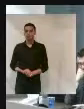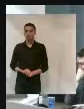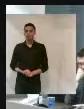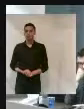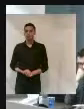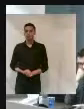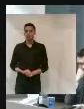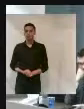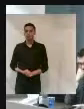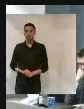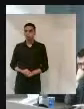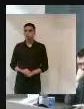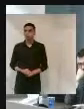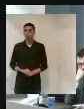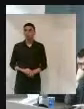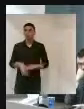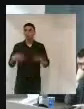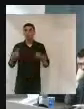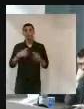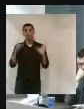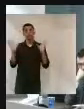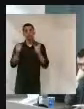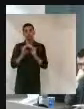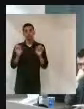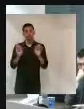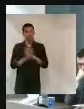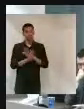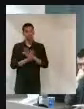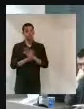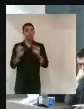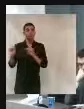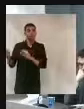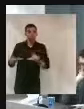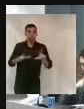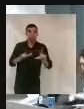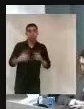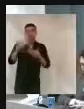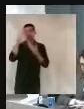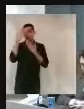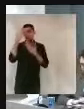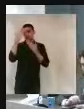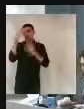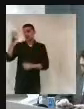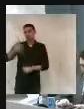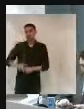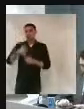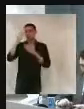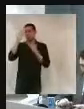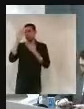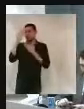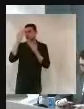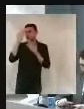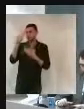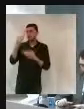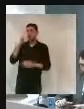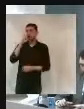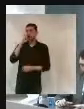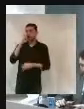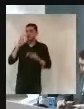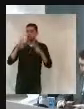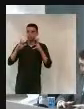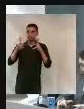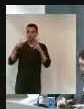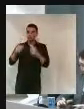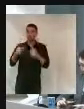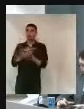Então, eu concluo aqui, pode passar, por favor, agradecendo novamente a todos os